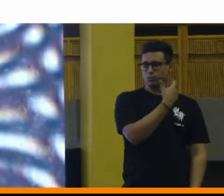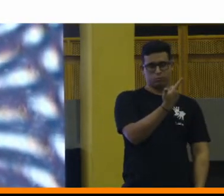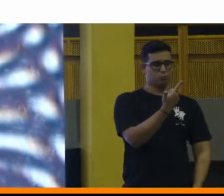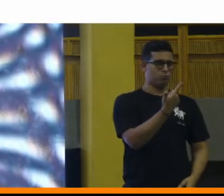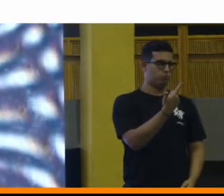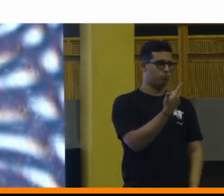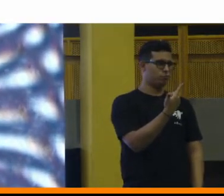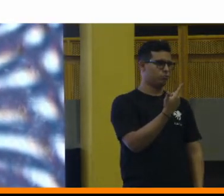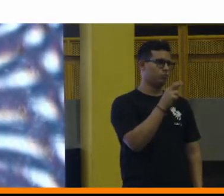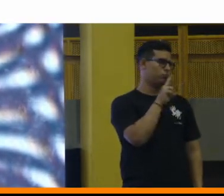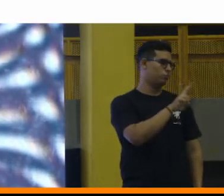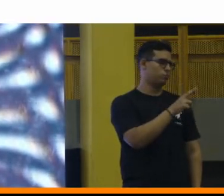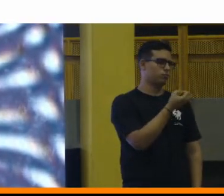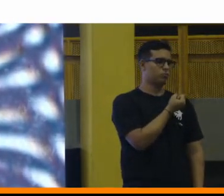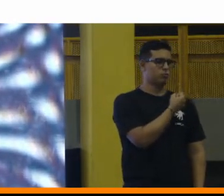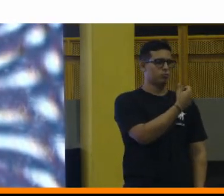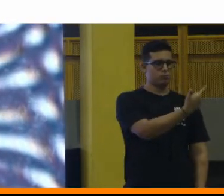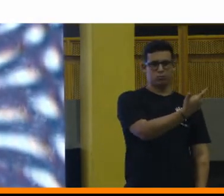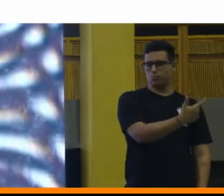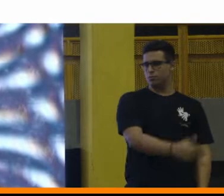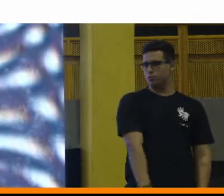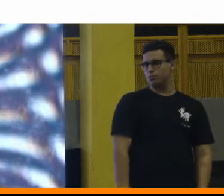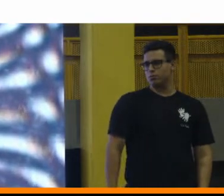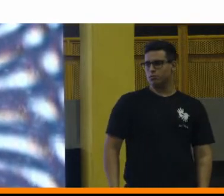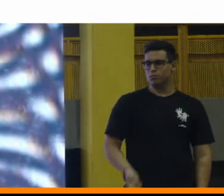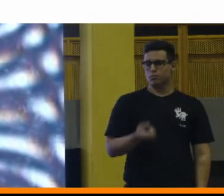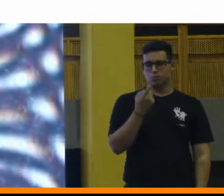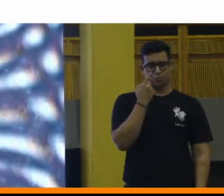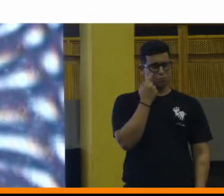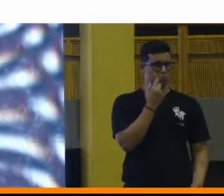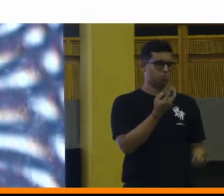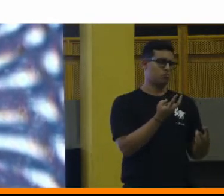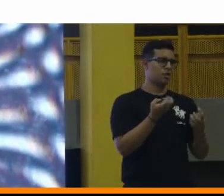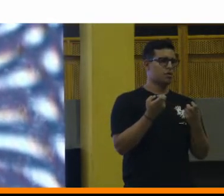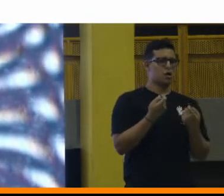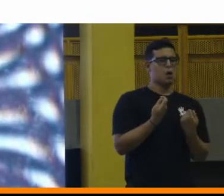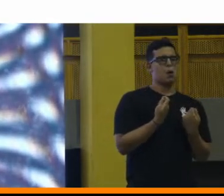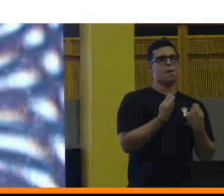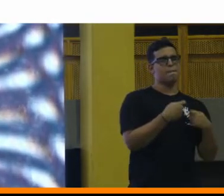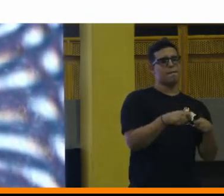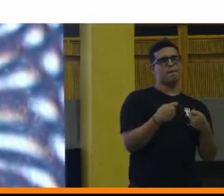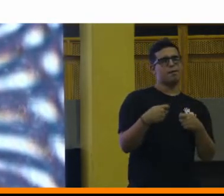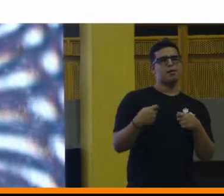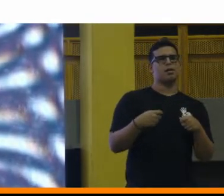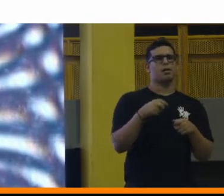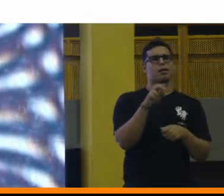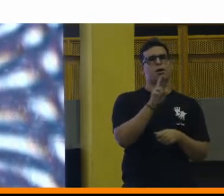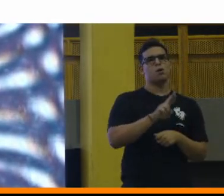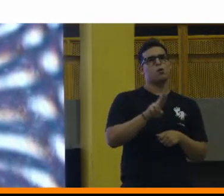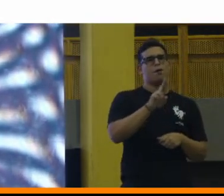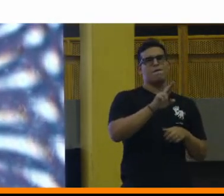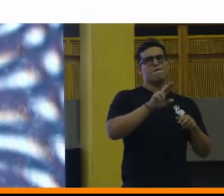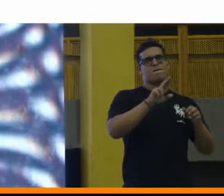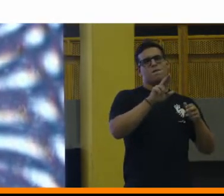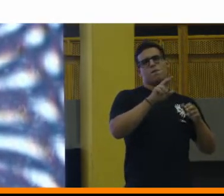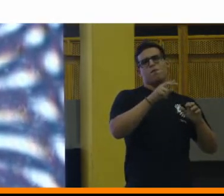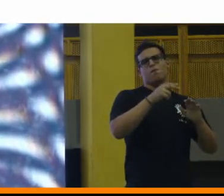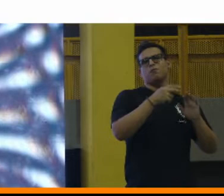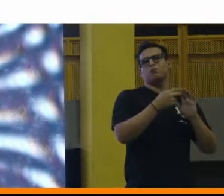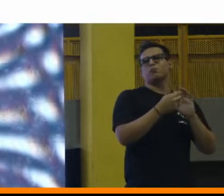do problema. Vocês estão vendo que a gente não precisa ficar resolvendo aquelas questões doidas